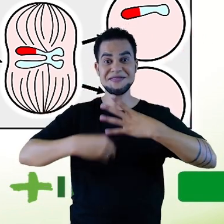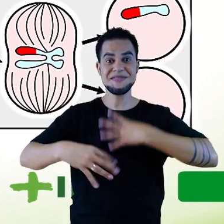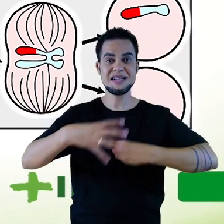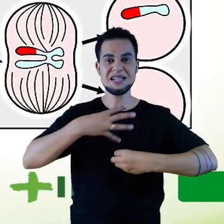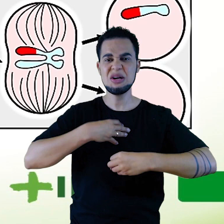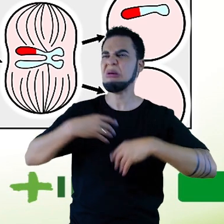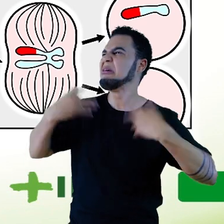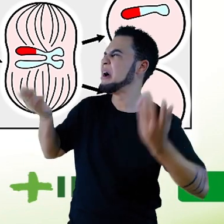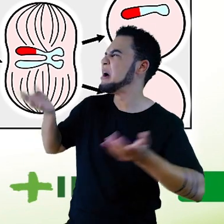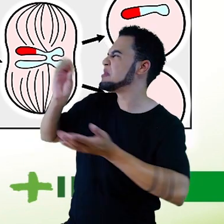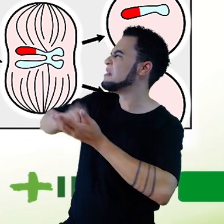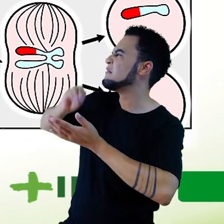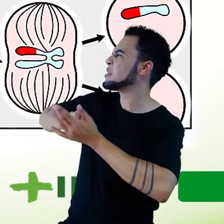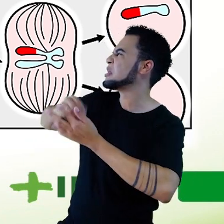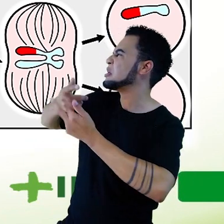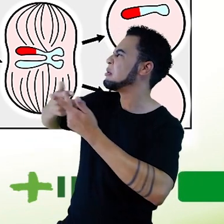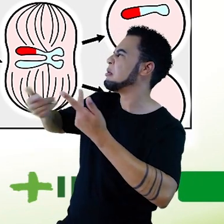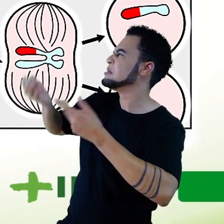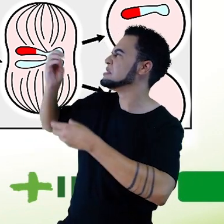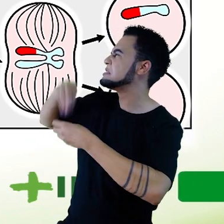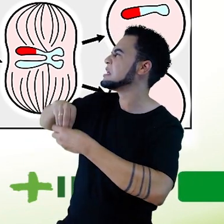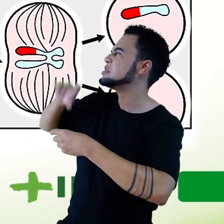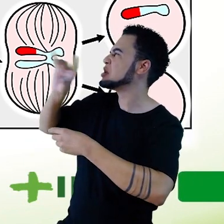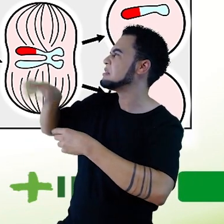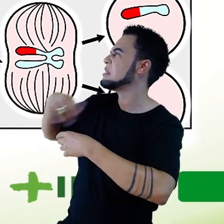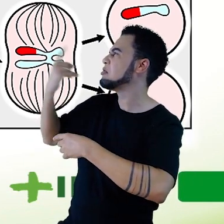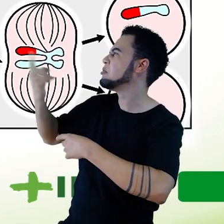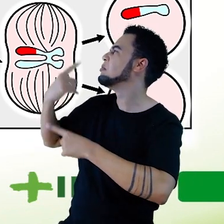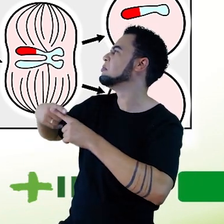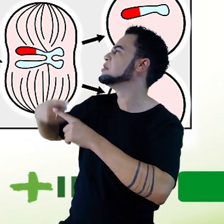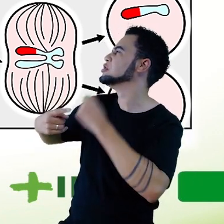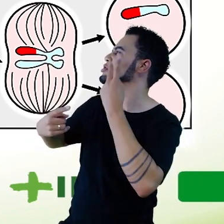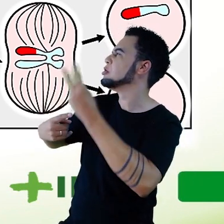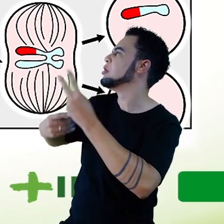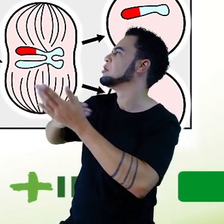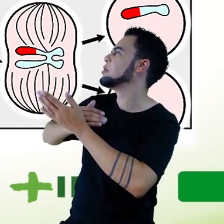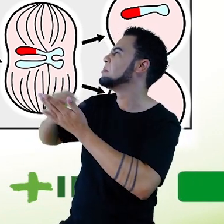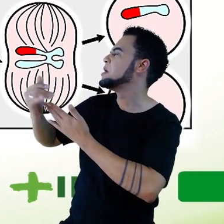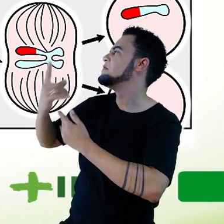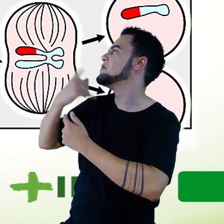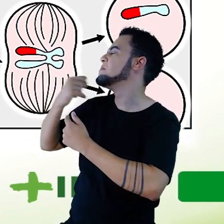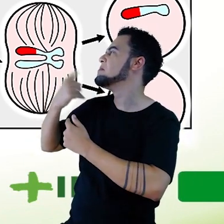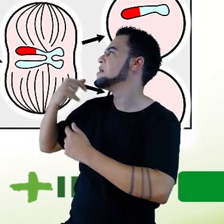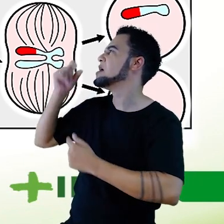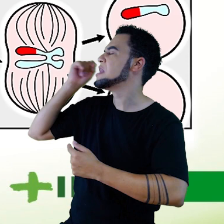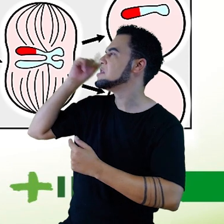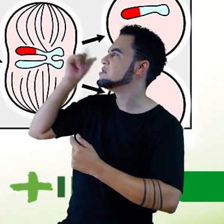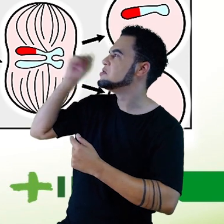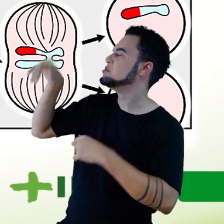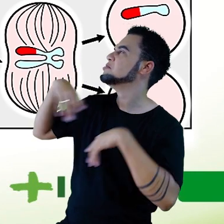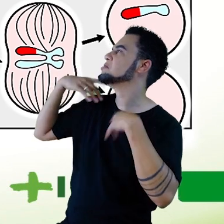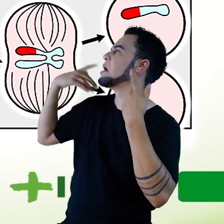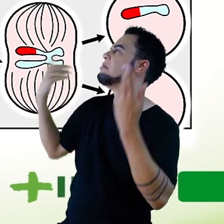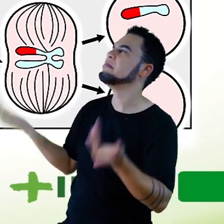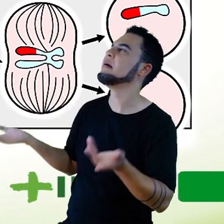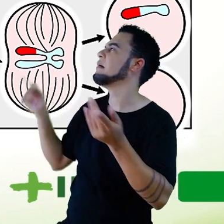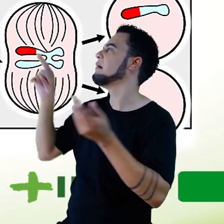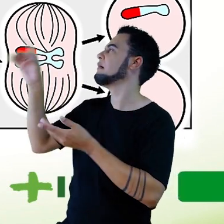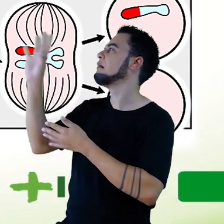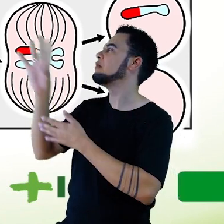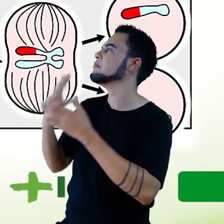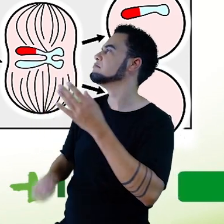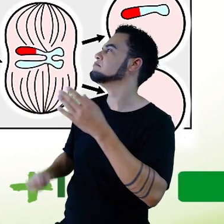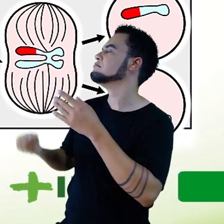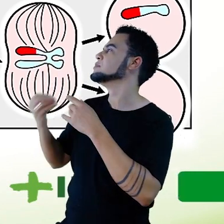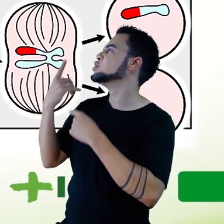assim, mas tá faltando coisa lá dentro, tá faltando coisa, só tem um, porque tinha 2 no início, ó, tinha um vermelho e um azulzinho, um clarinho.